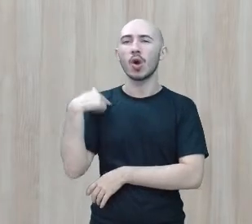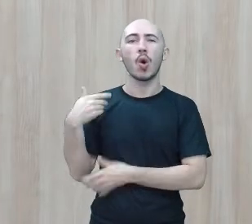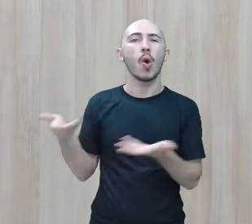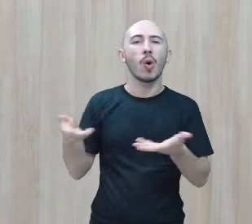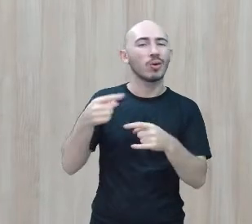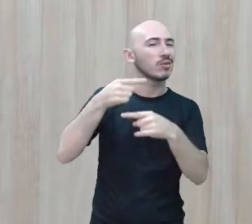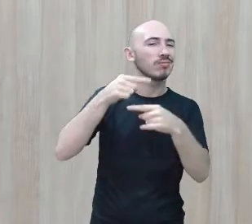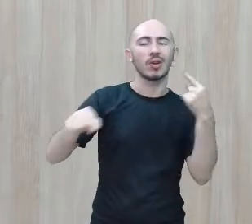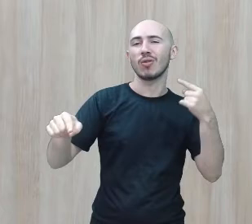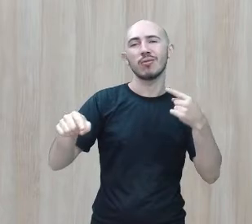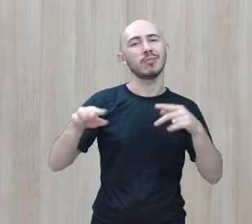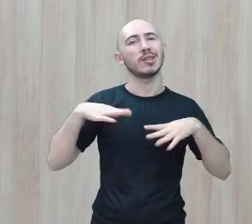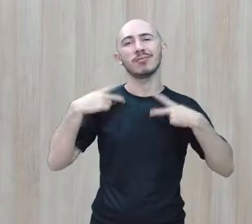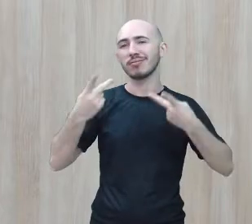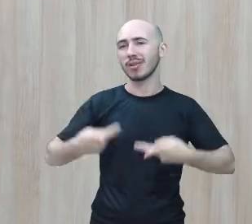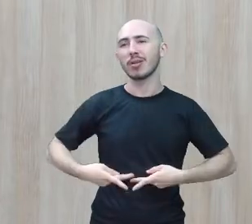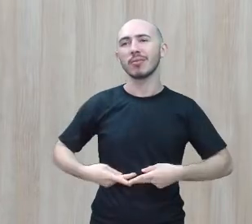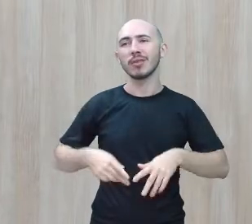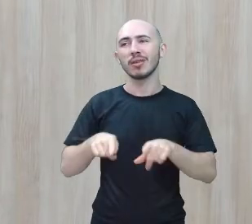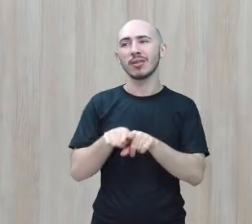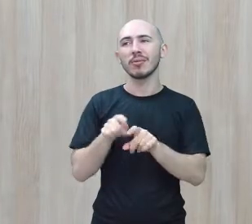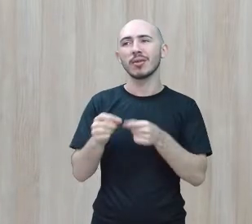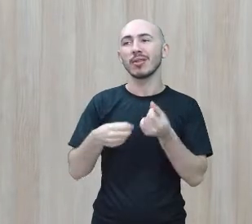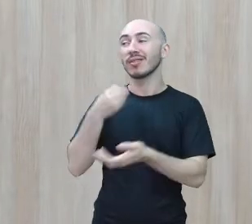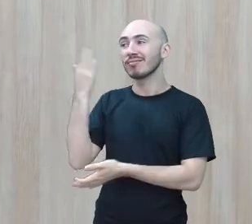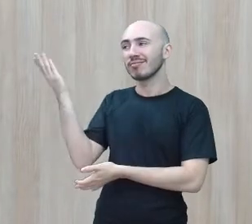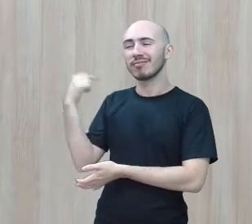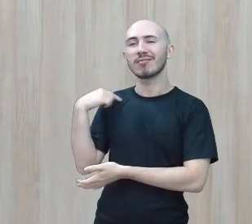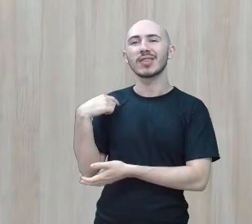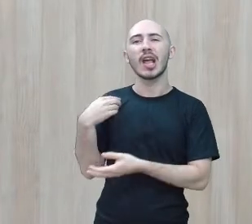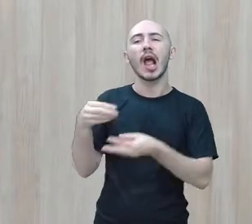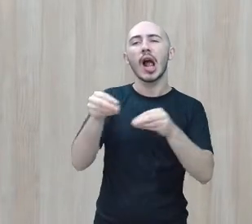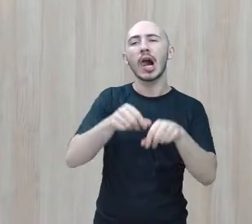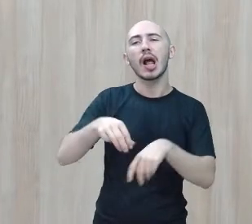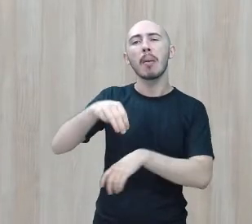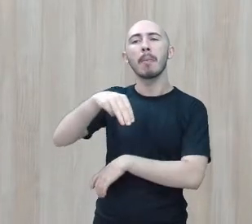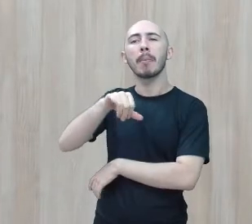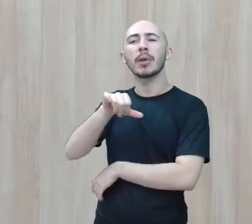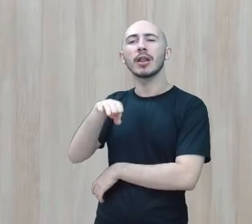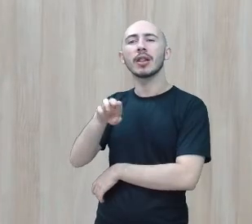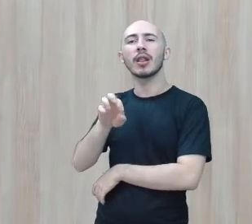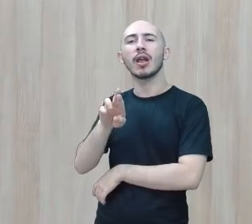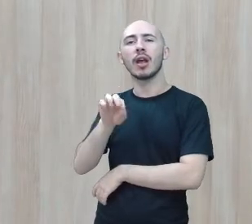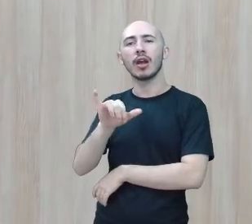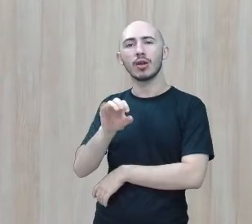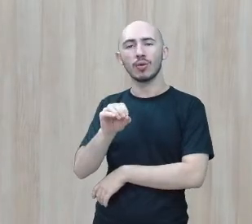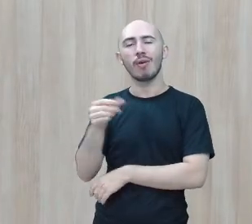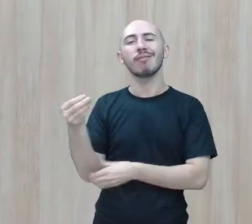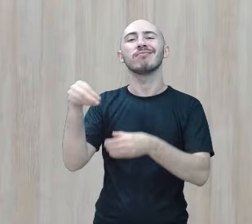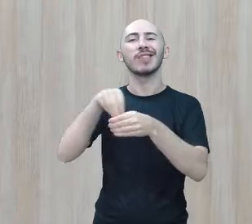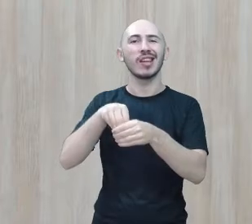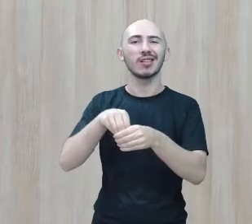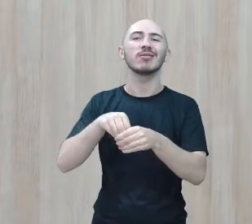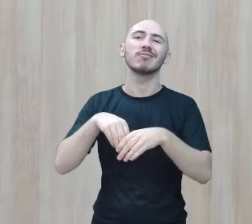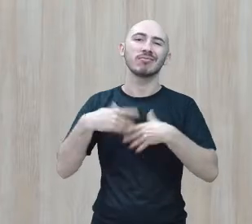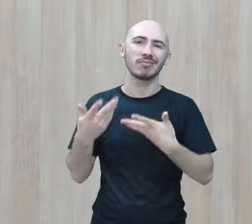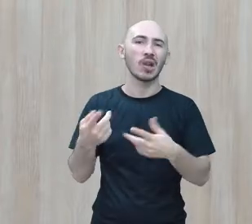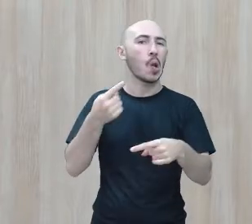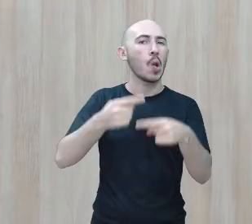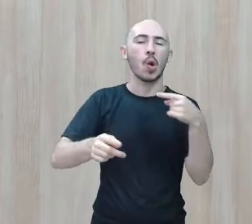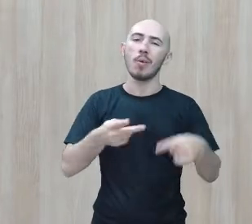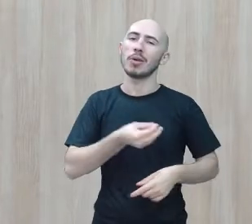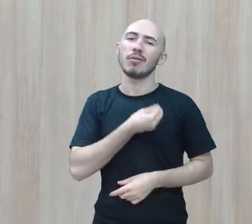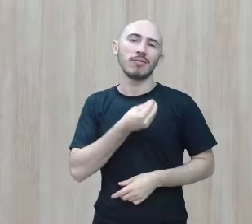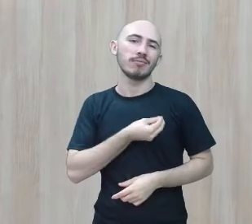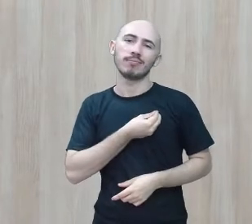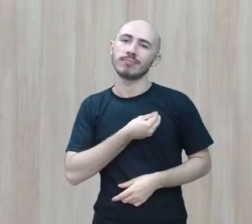de minérios que está ainda depositado nessa área não tem condições nenhuma, gente, de vida. Então, esse aí